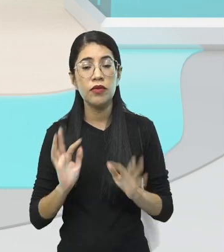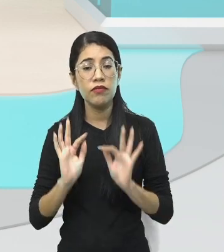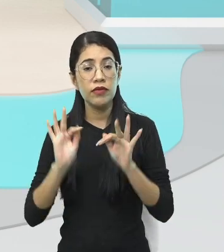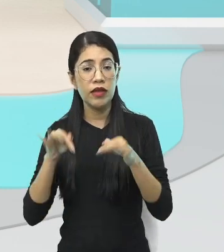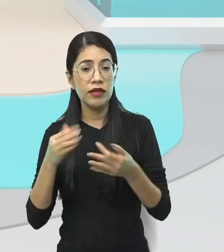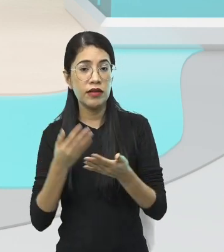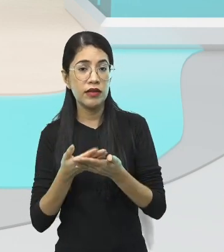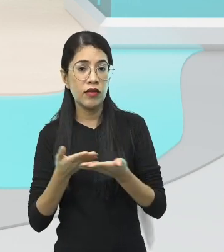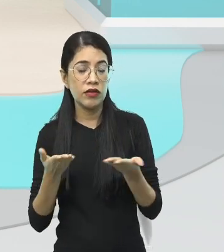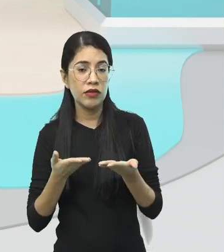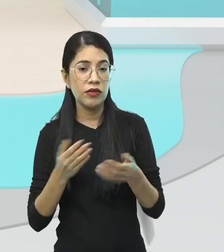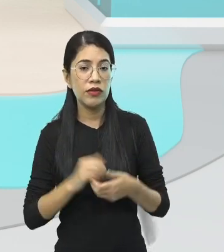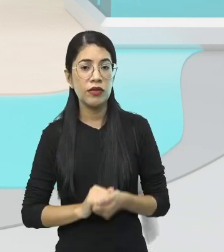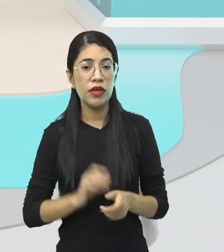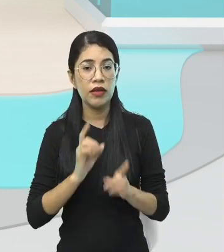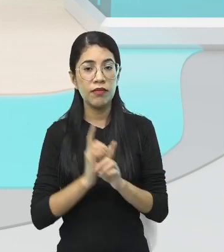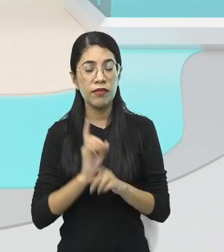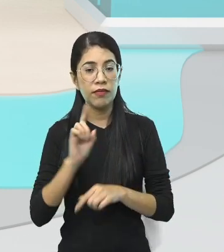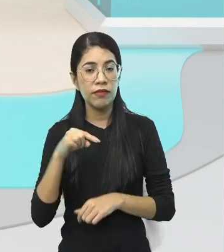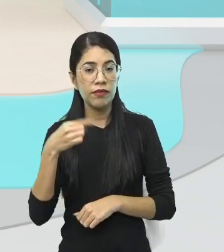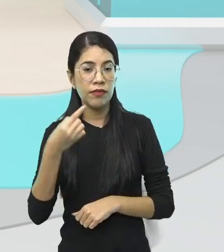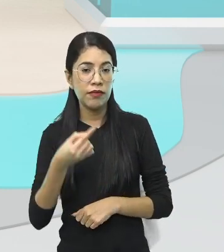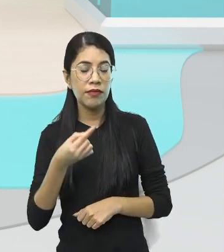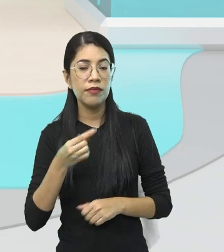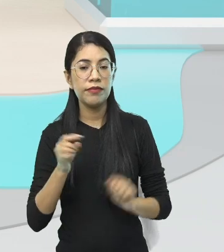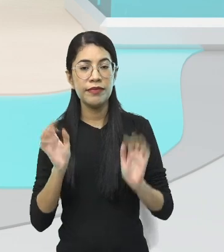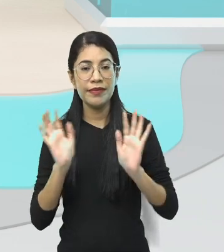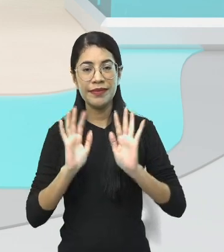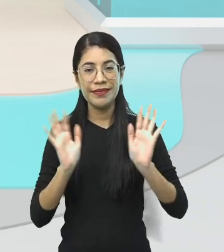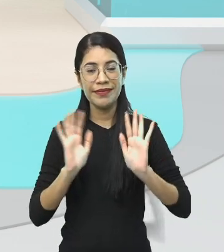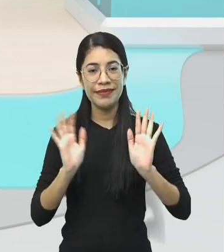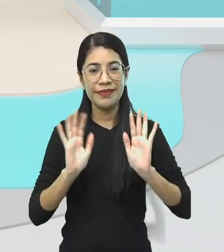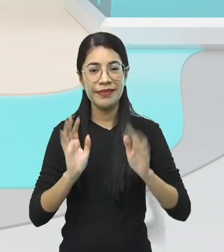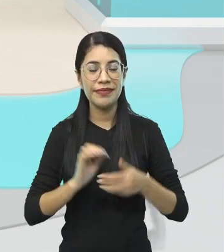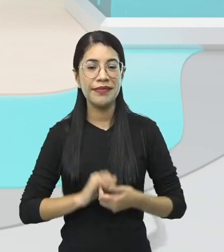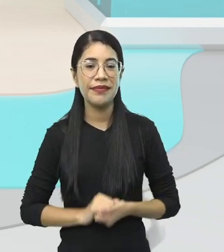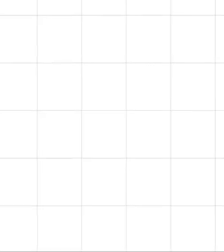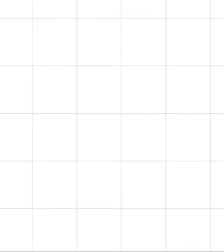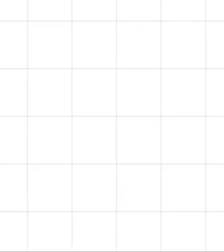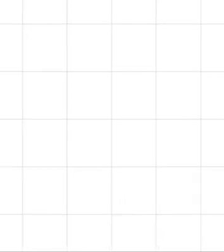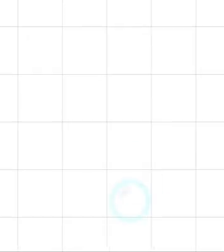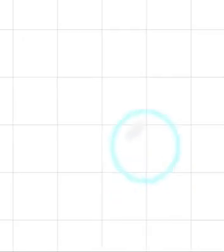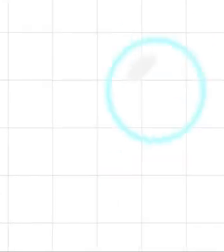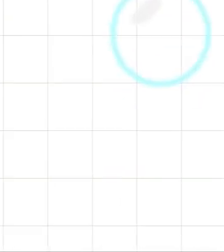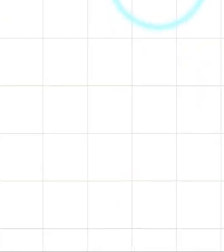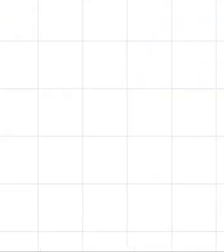ficamos por aqui e eu aguardo vocês numa próxima oportunidade. Tchau, tchau!